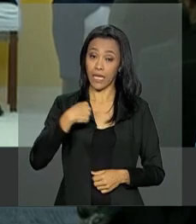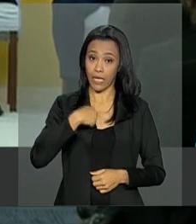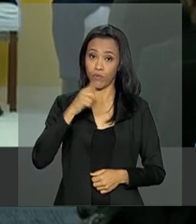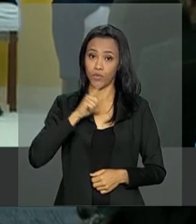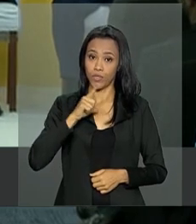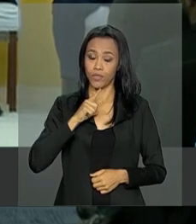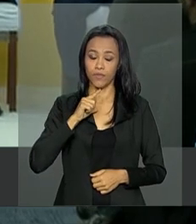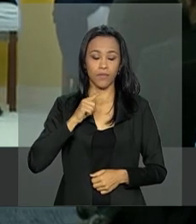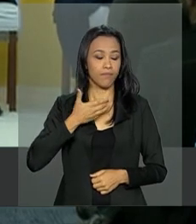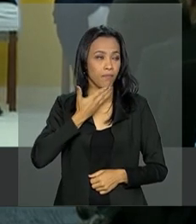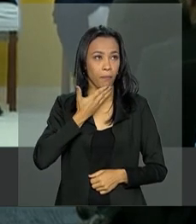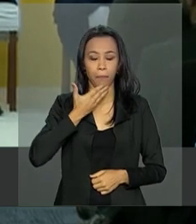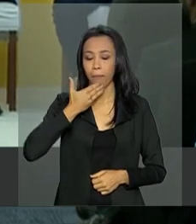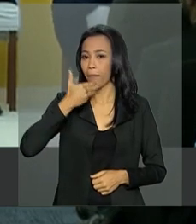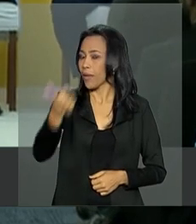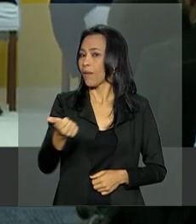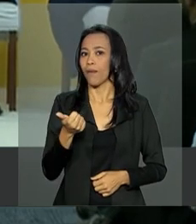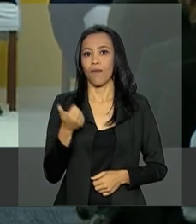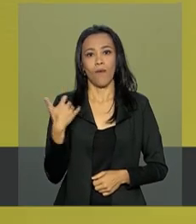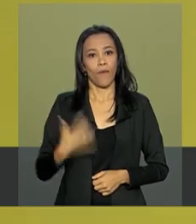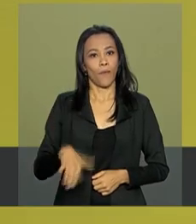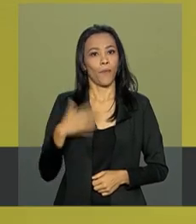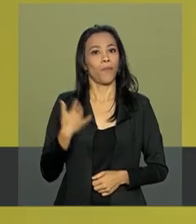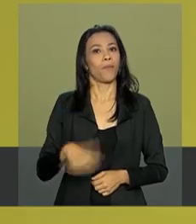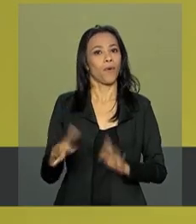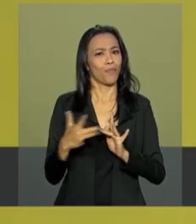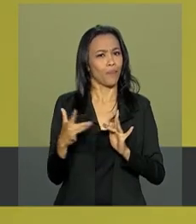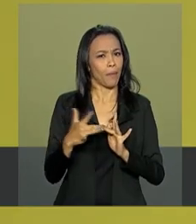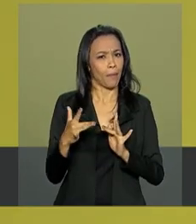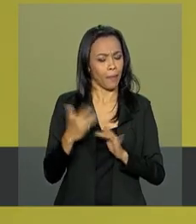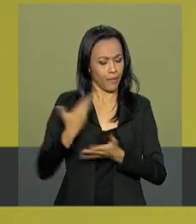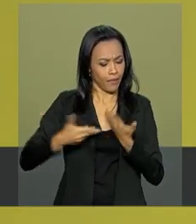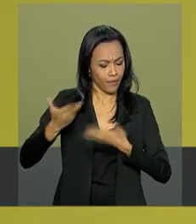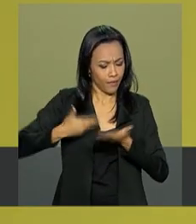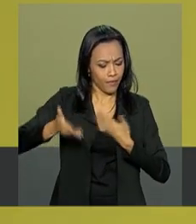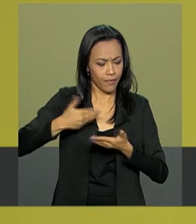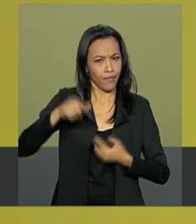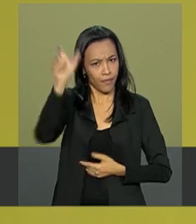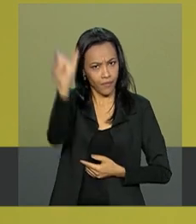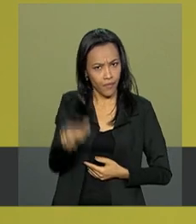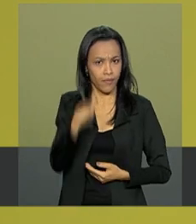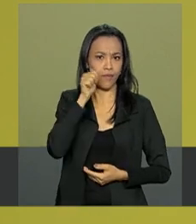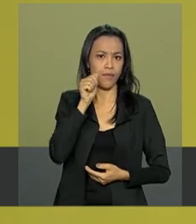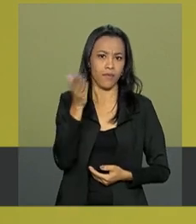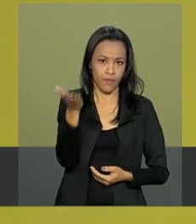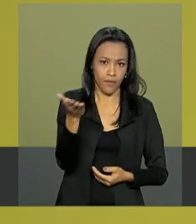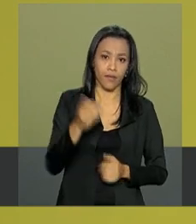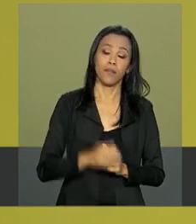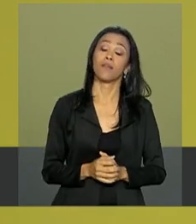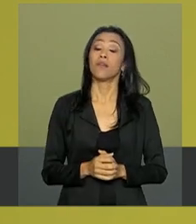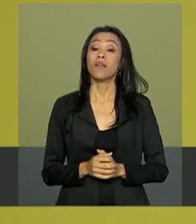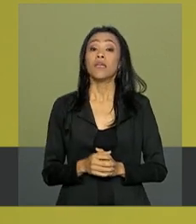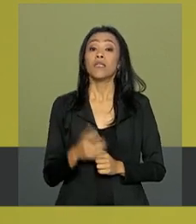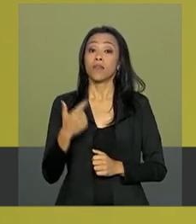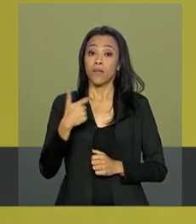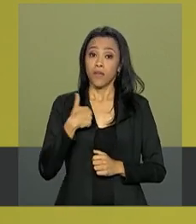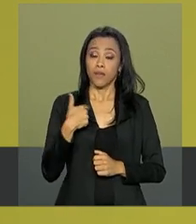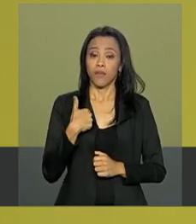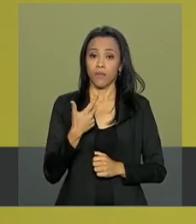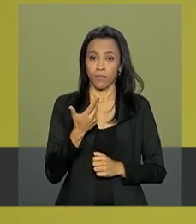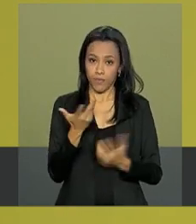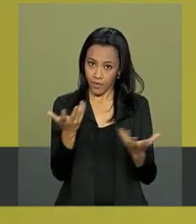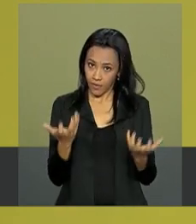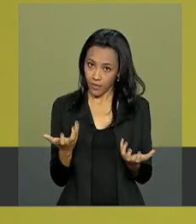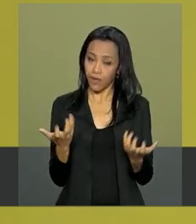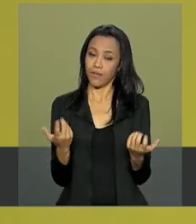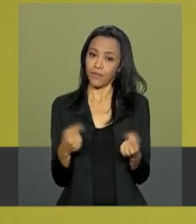a melhor relação ao longo do tempo. E, ao fazê-lo, eu quero significar que